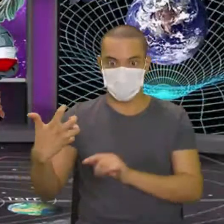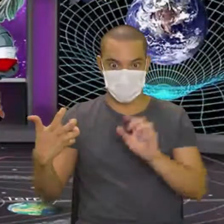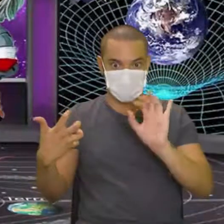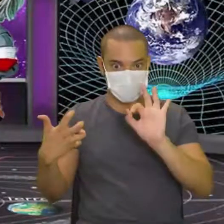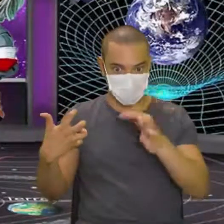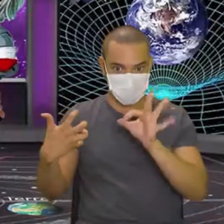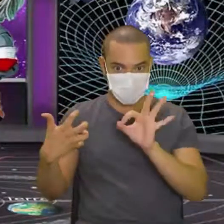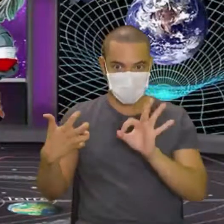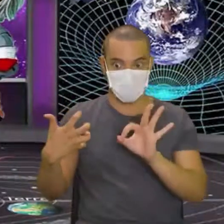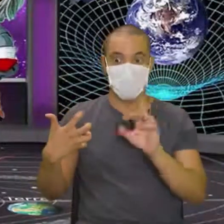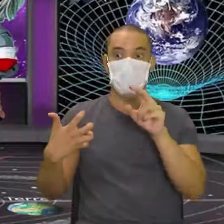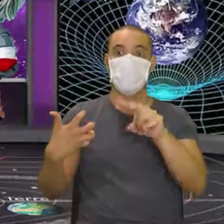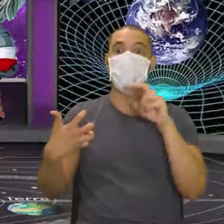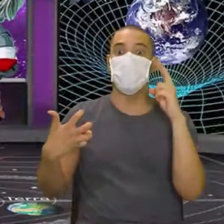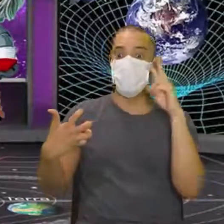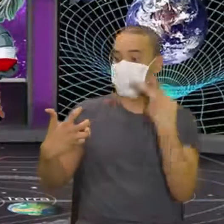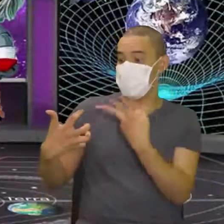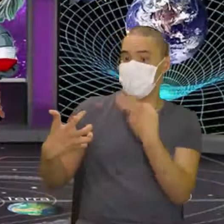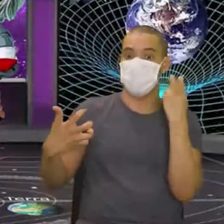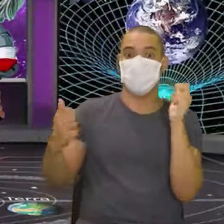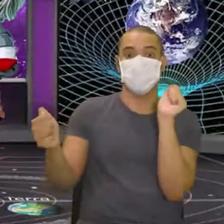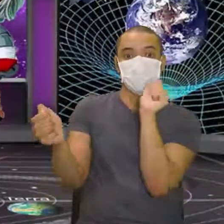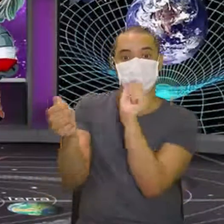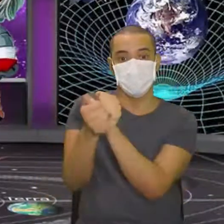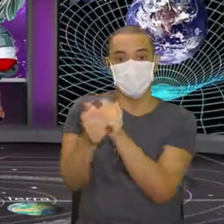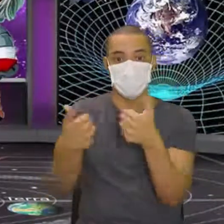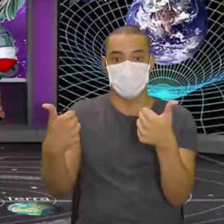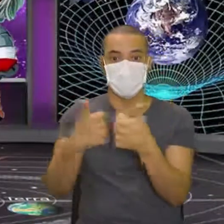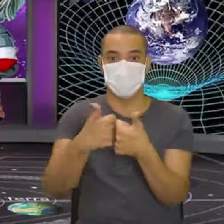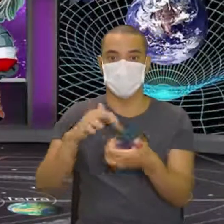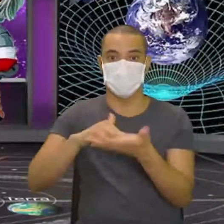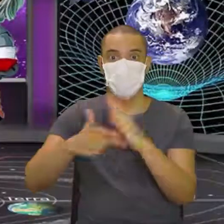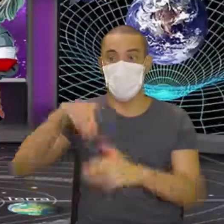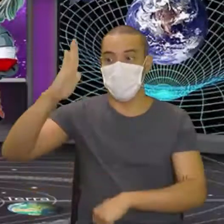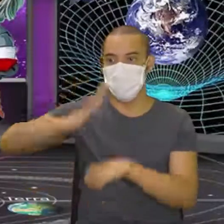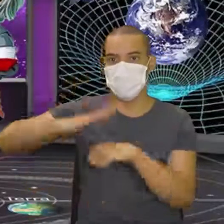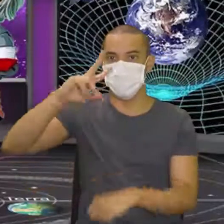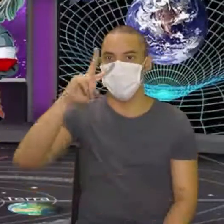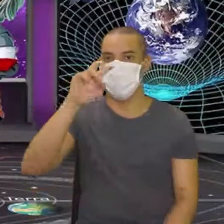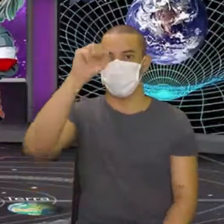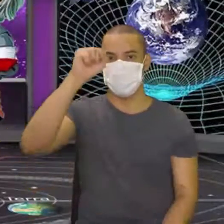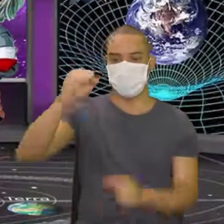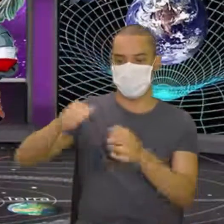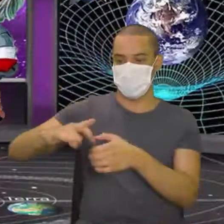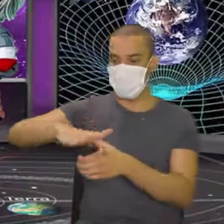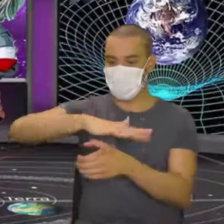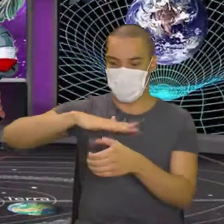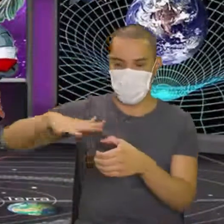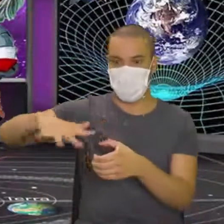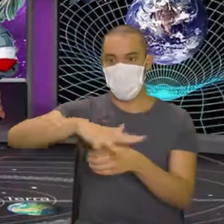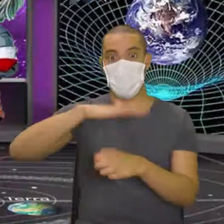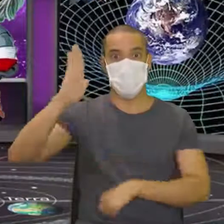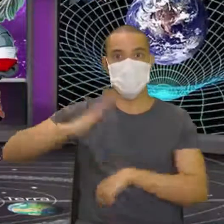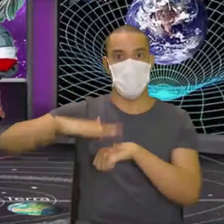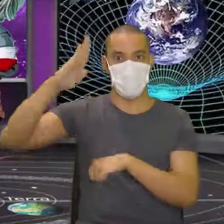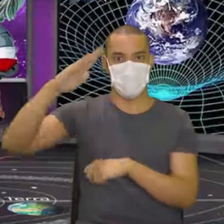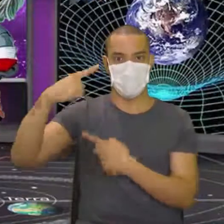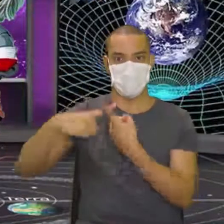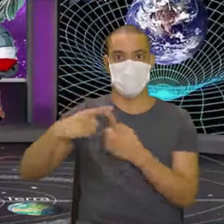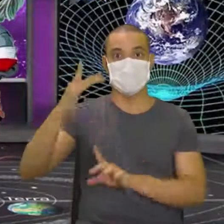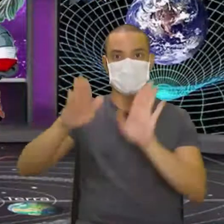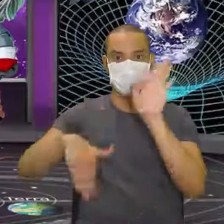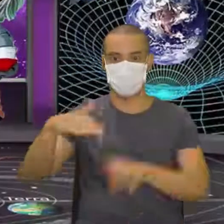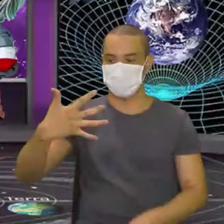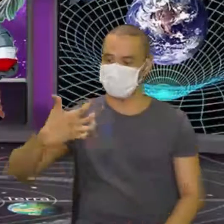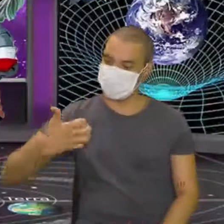nesse caso, quanto mais próximo do condutor, mais intenso vai ser esse campo, porque ele depende da distância do ponto